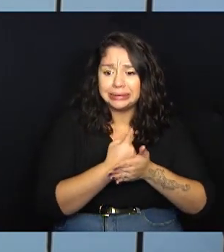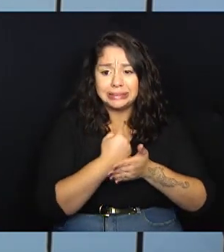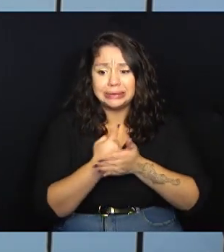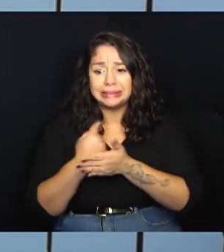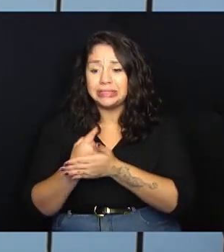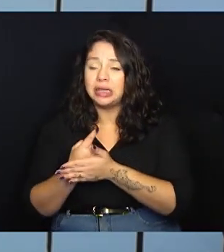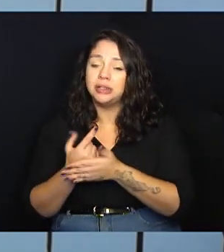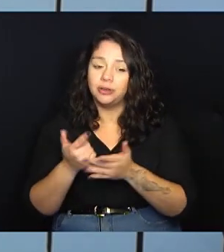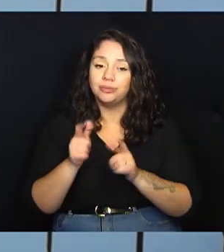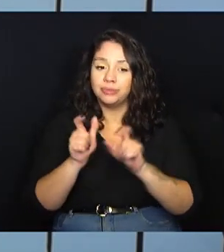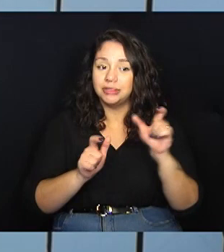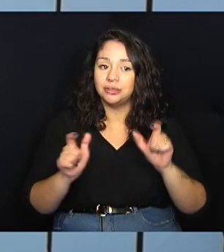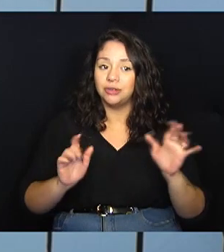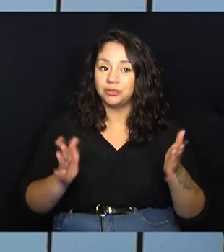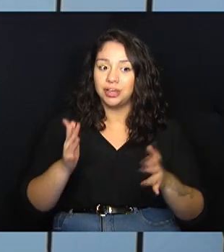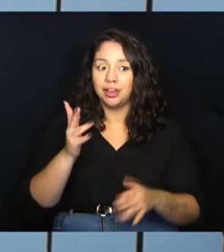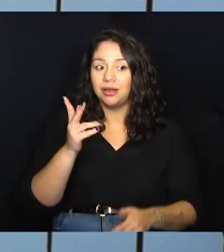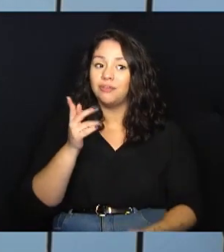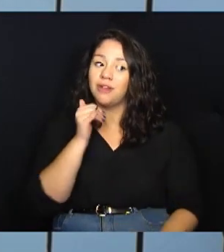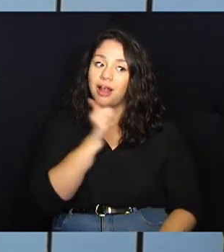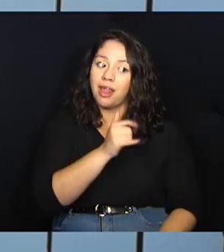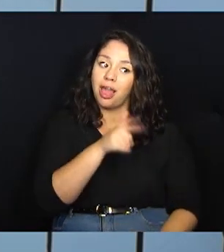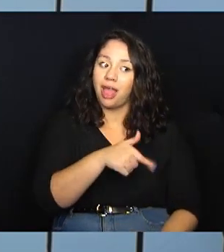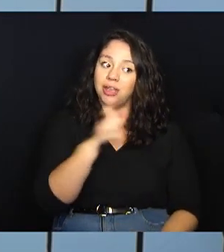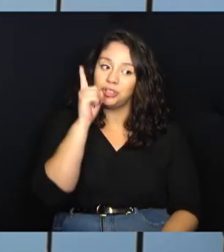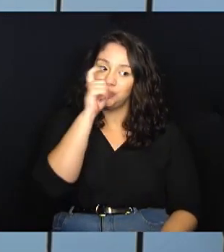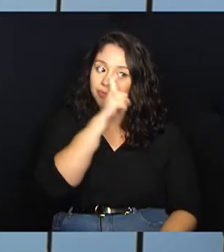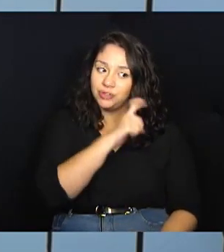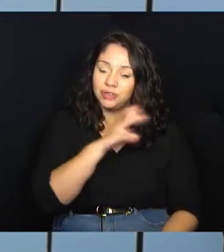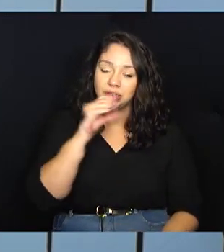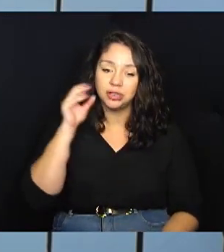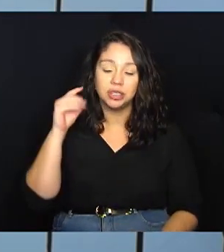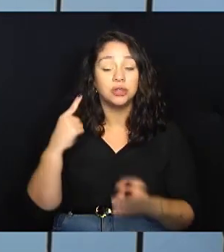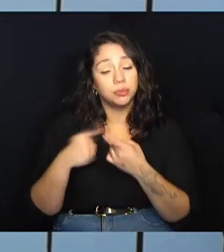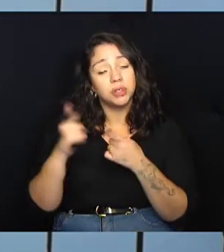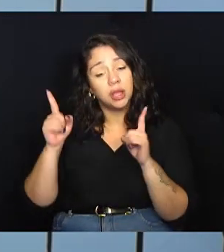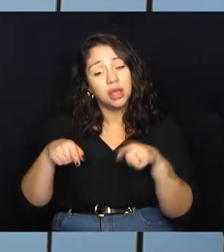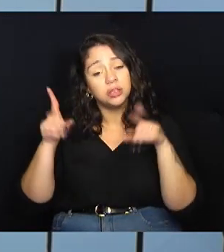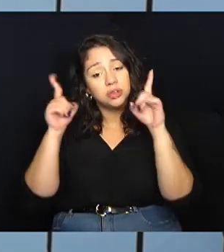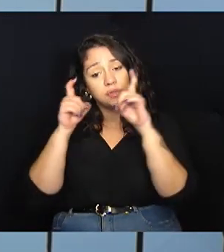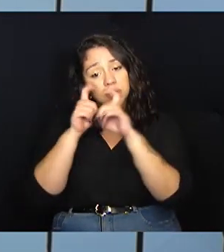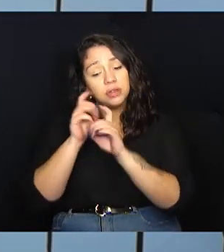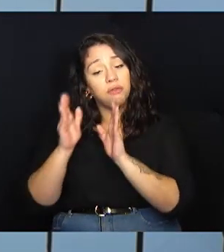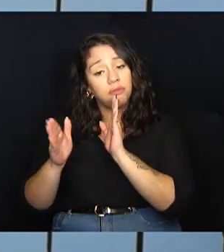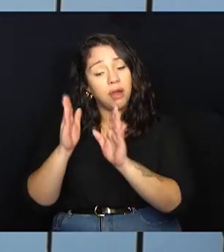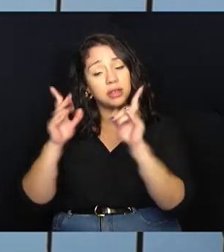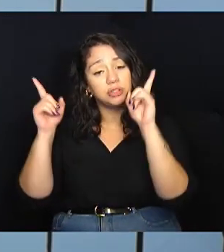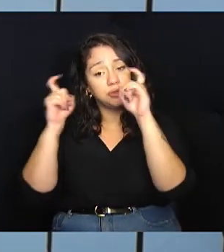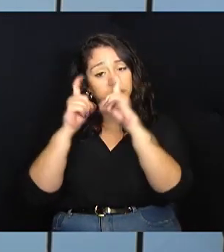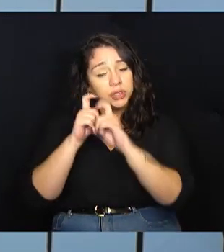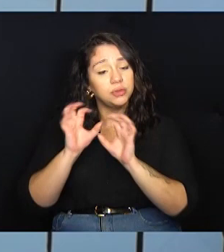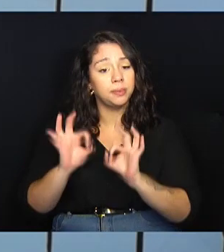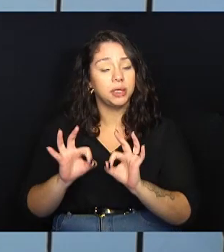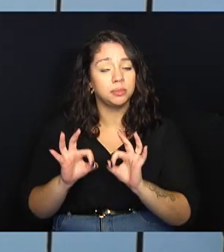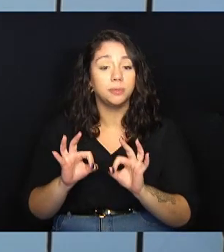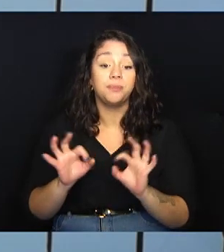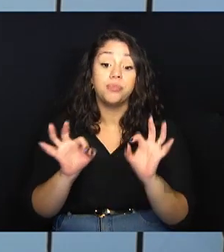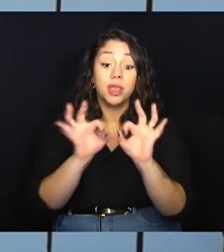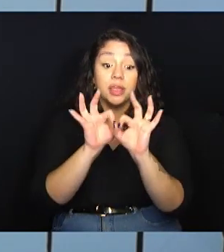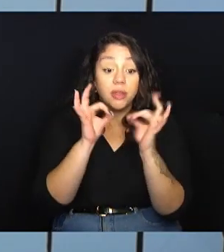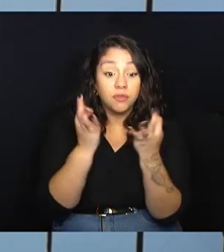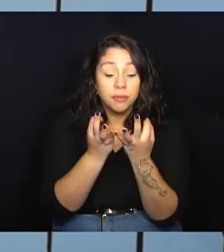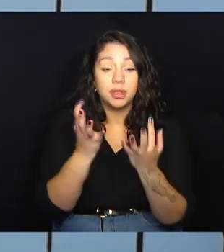que é difícil com a adolescência, porque é difícil mesmo, é uma fase de transição difícil. E a família